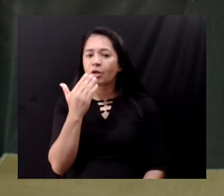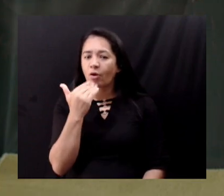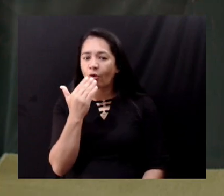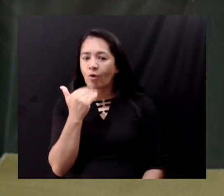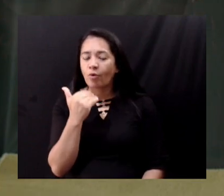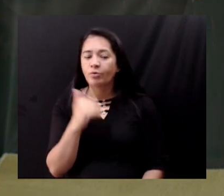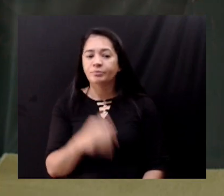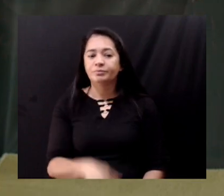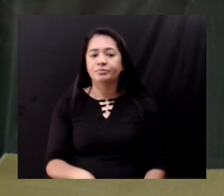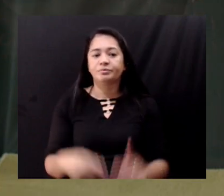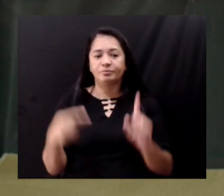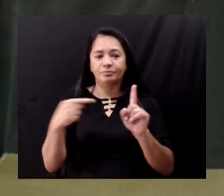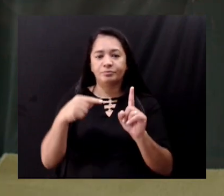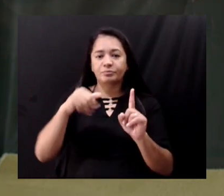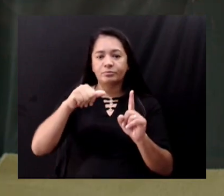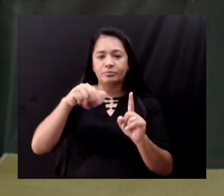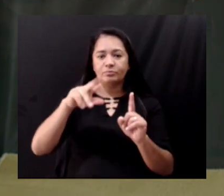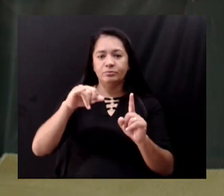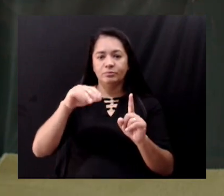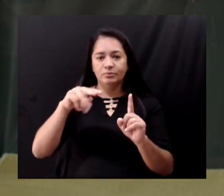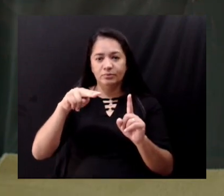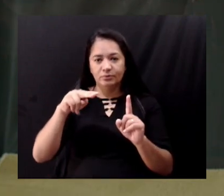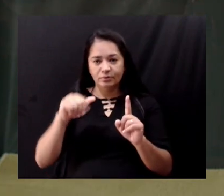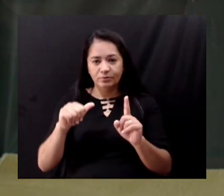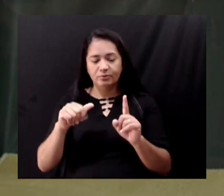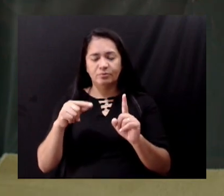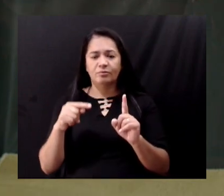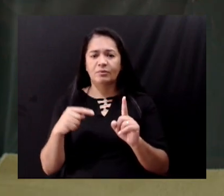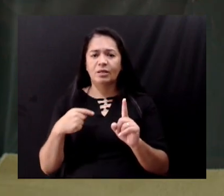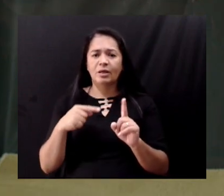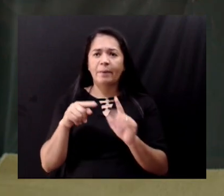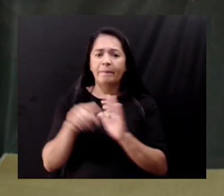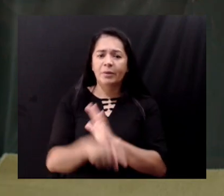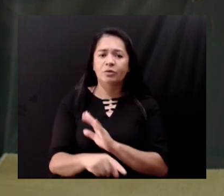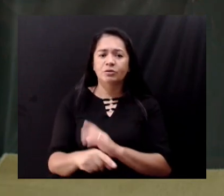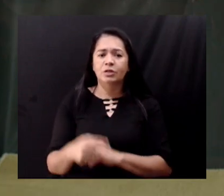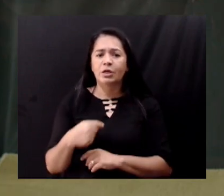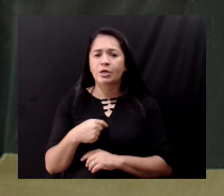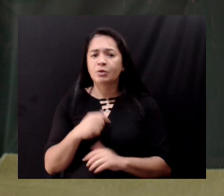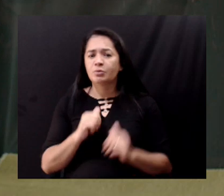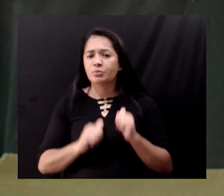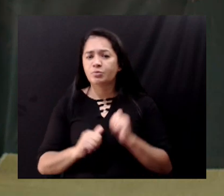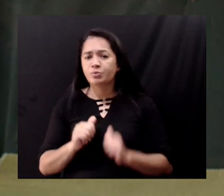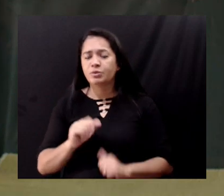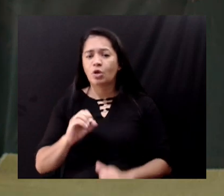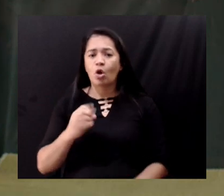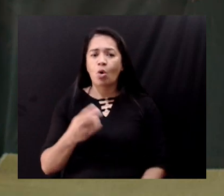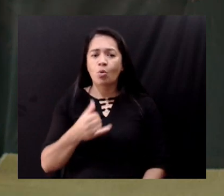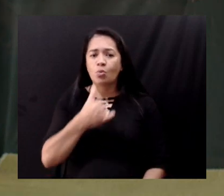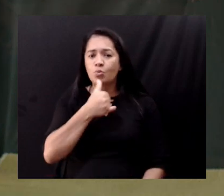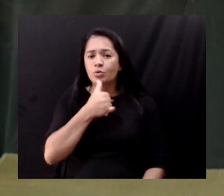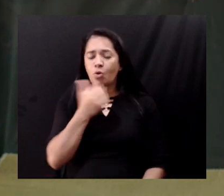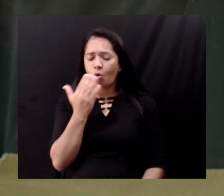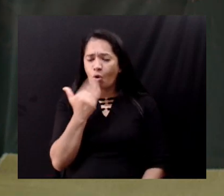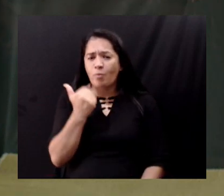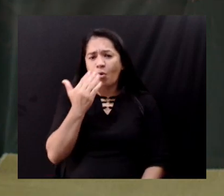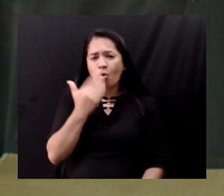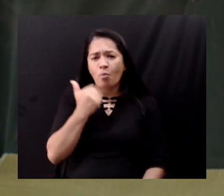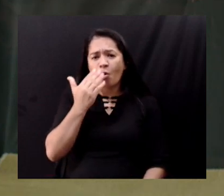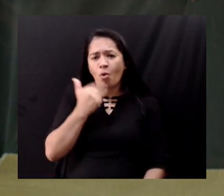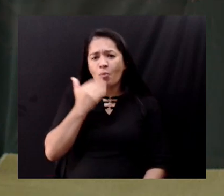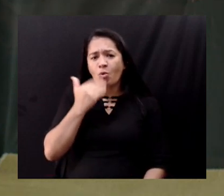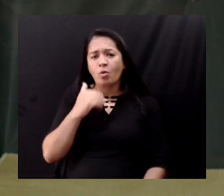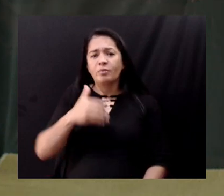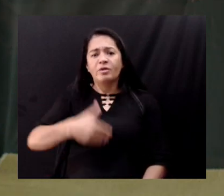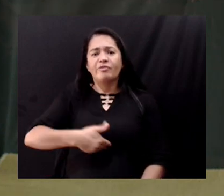Jardim São Bernardo: "Quando estou ansiosa ou triste, acabo comendo sem parar, mesmo sem fome. Por que as emoções